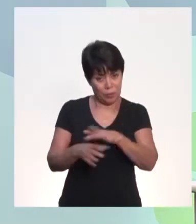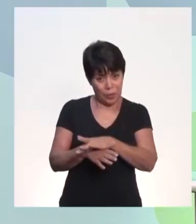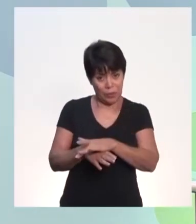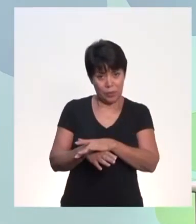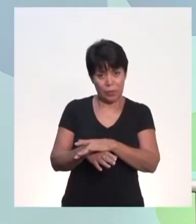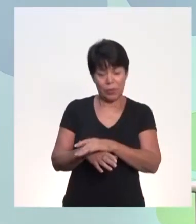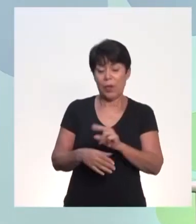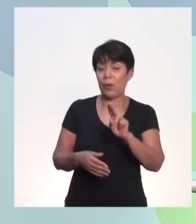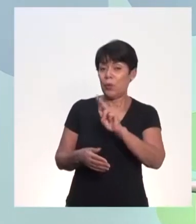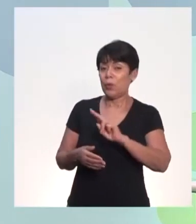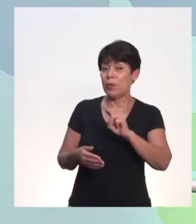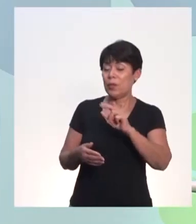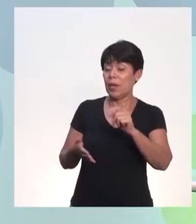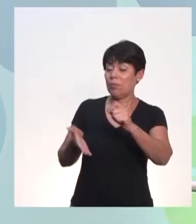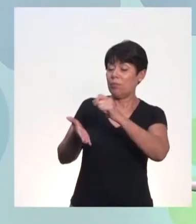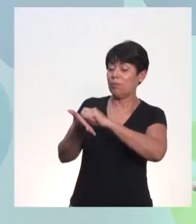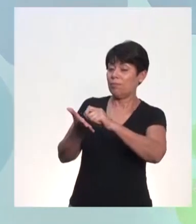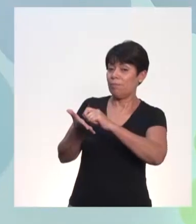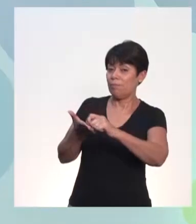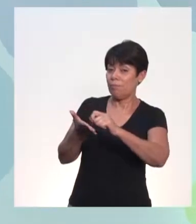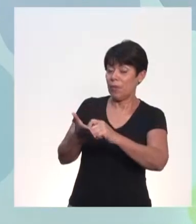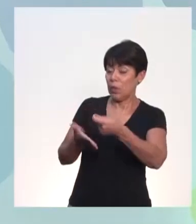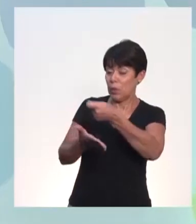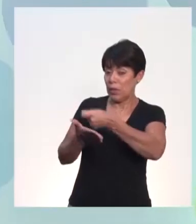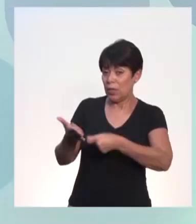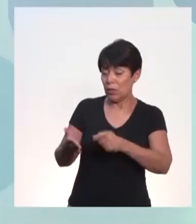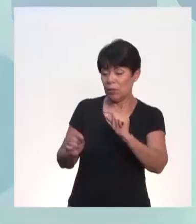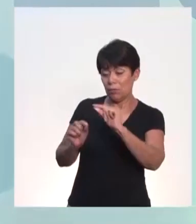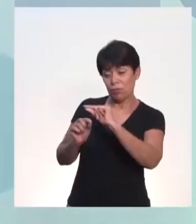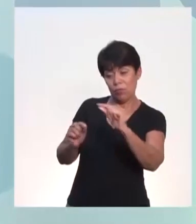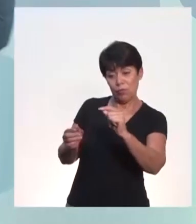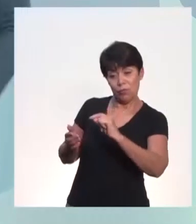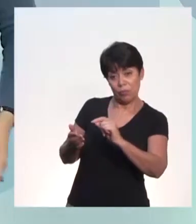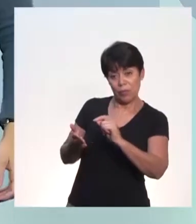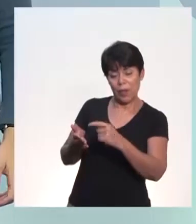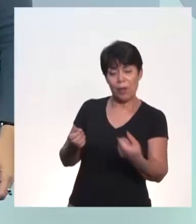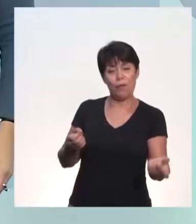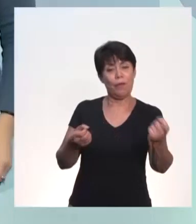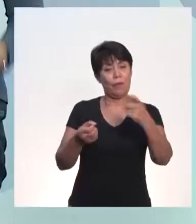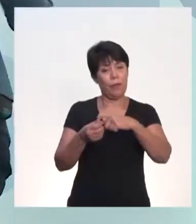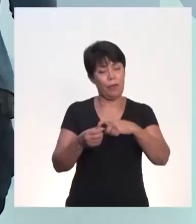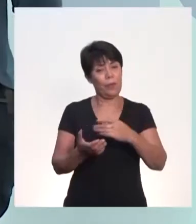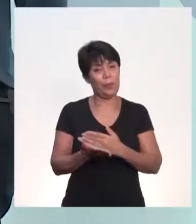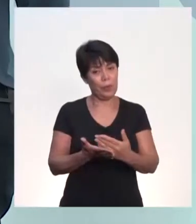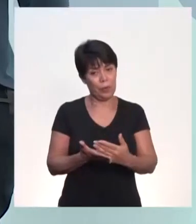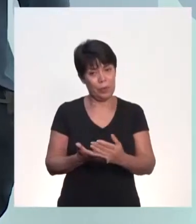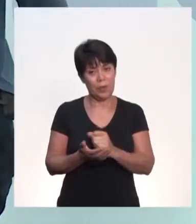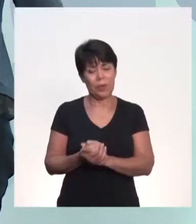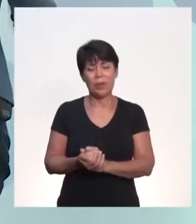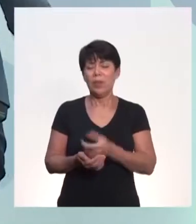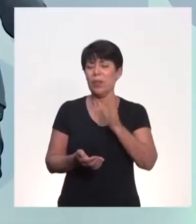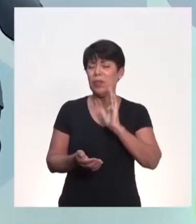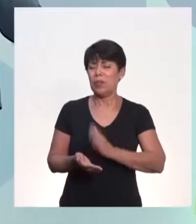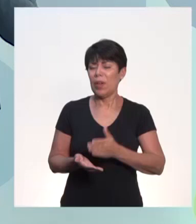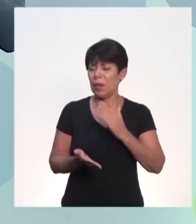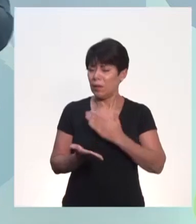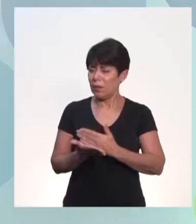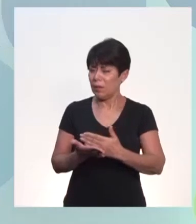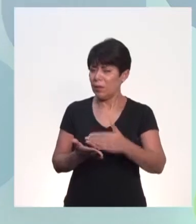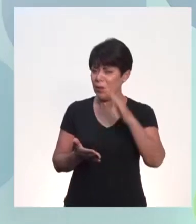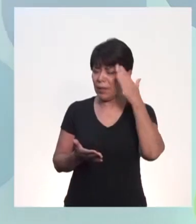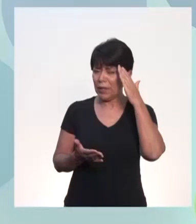grifar o texto, o que a gente vai precisar fazer? Retornar ao início. E a gente já entendeu que tem